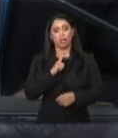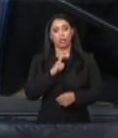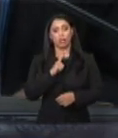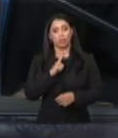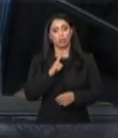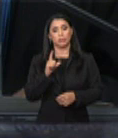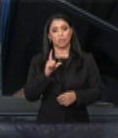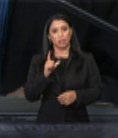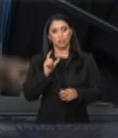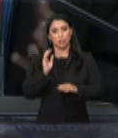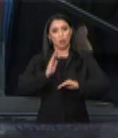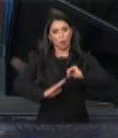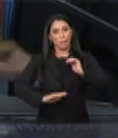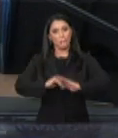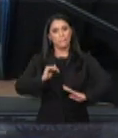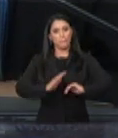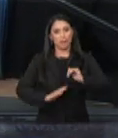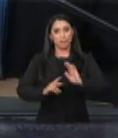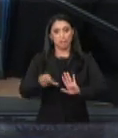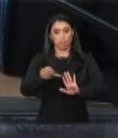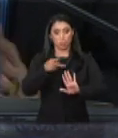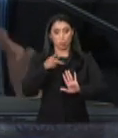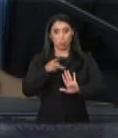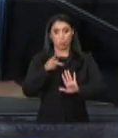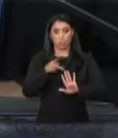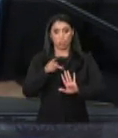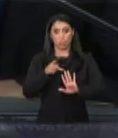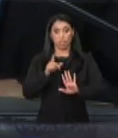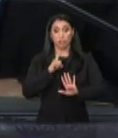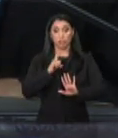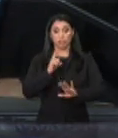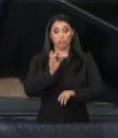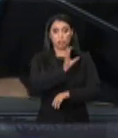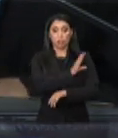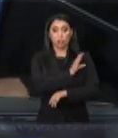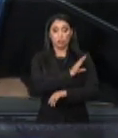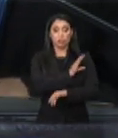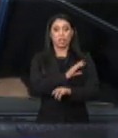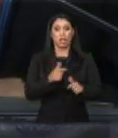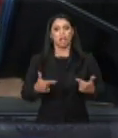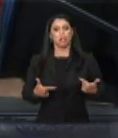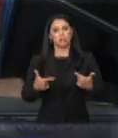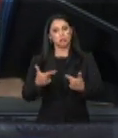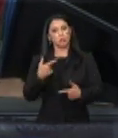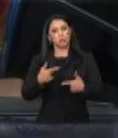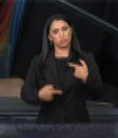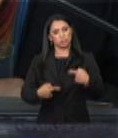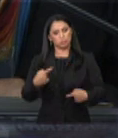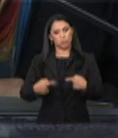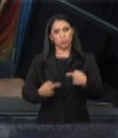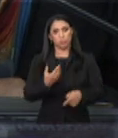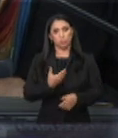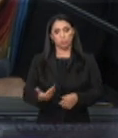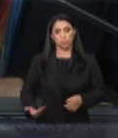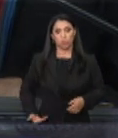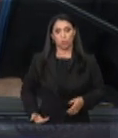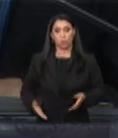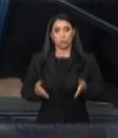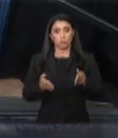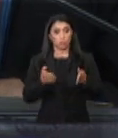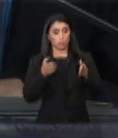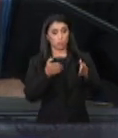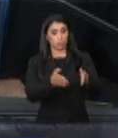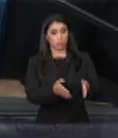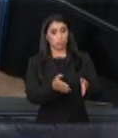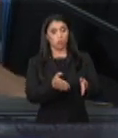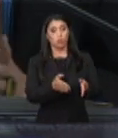tem uma competência por uma portaria de coordenar as ações referentes às políticas públicas voltadas ao público em